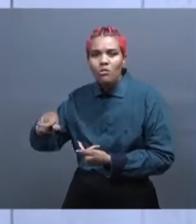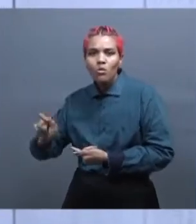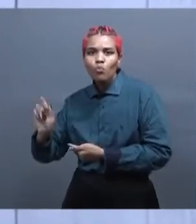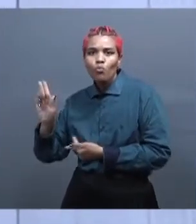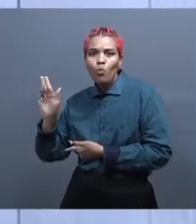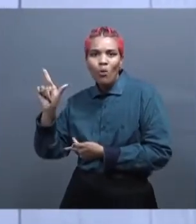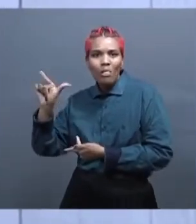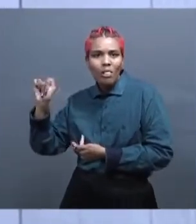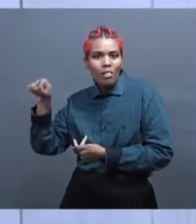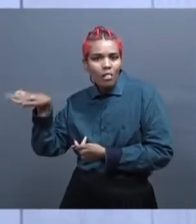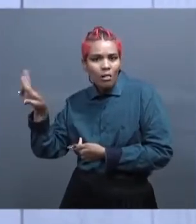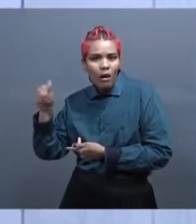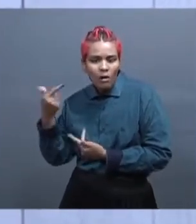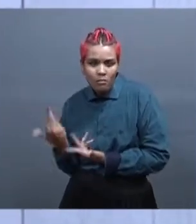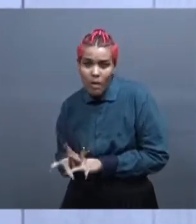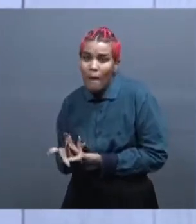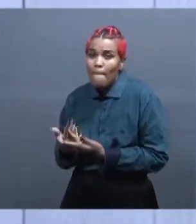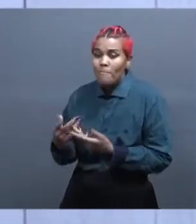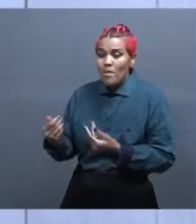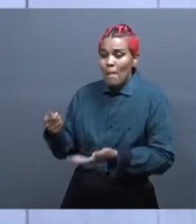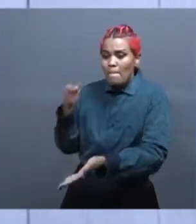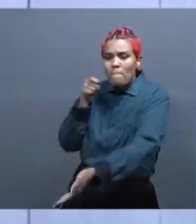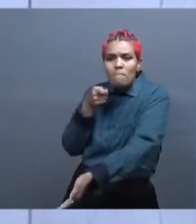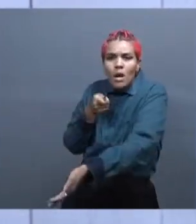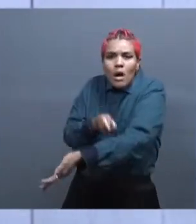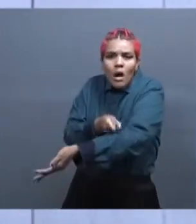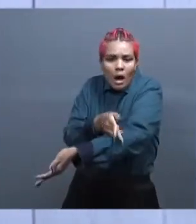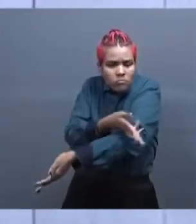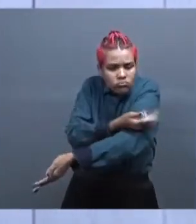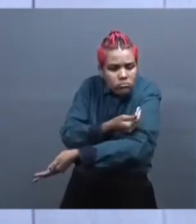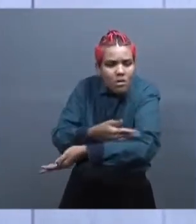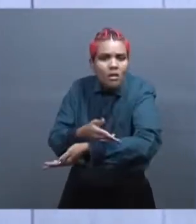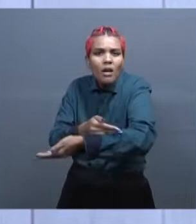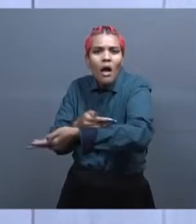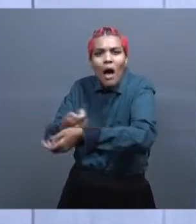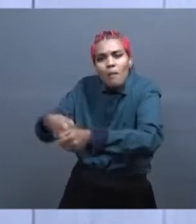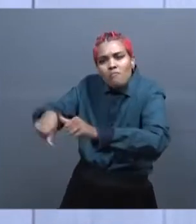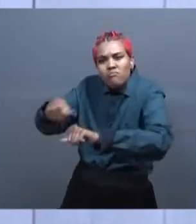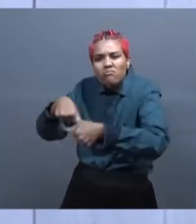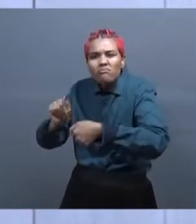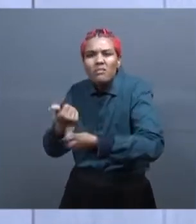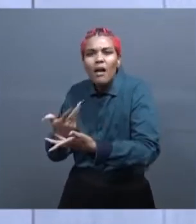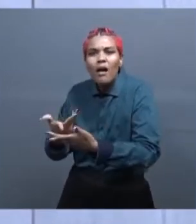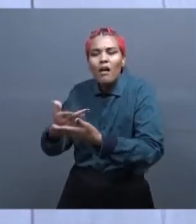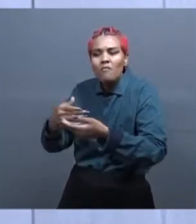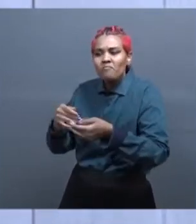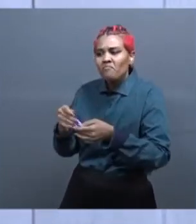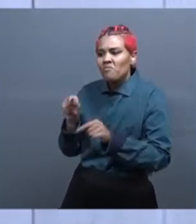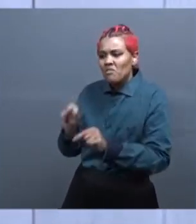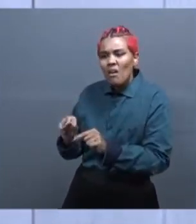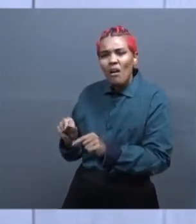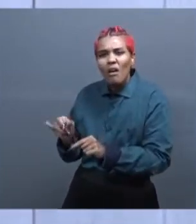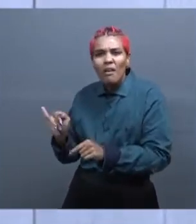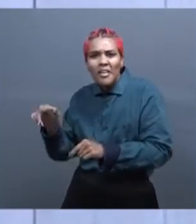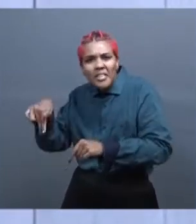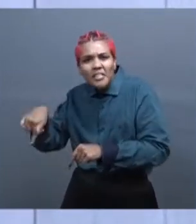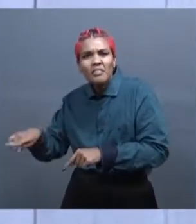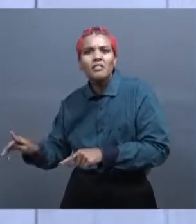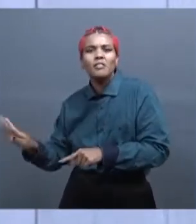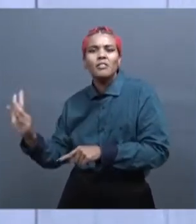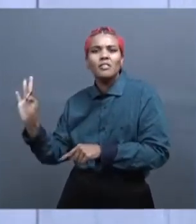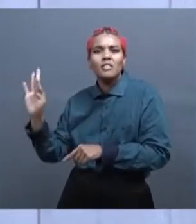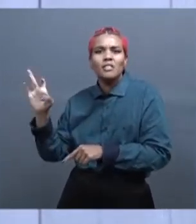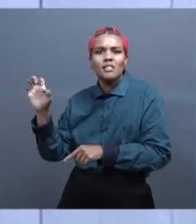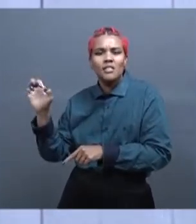corpo modificar o nosso corpo a fazer intervenções isso faz parte